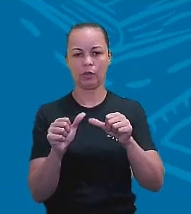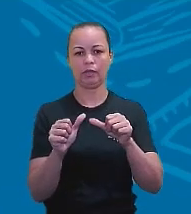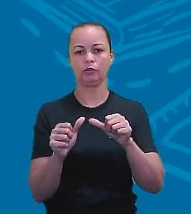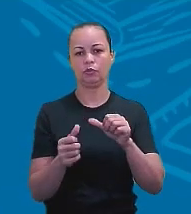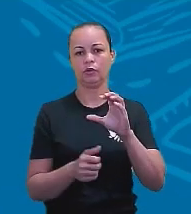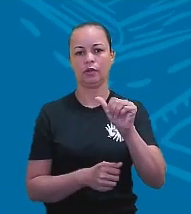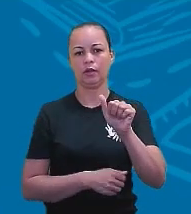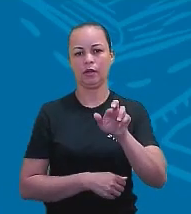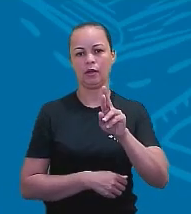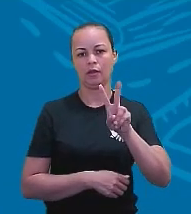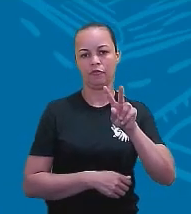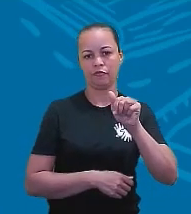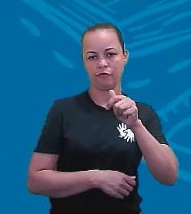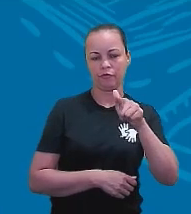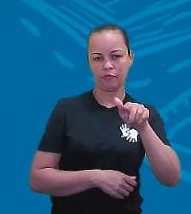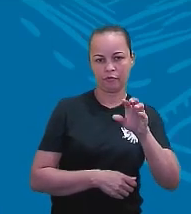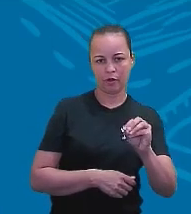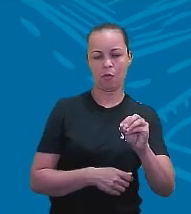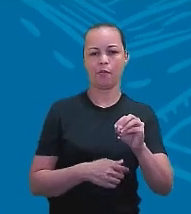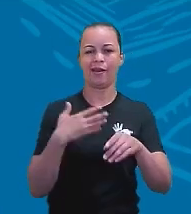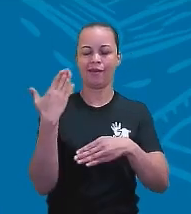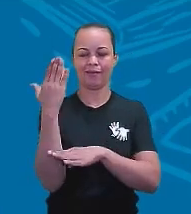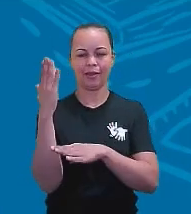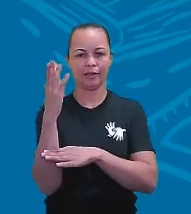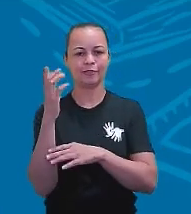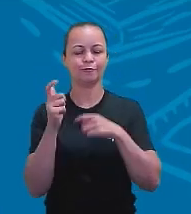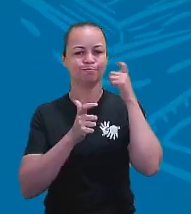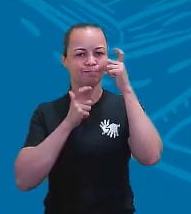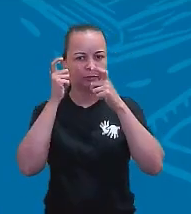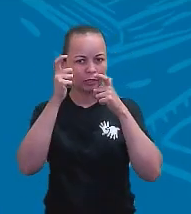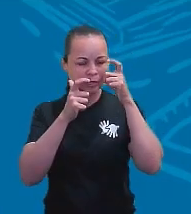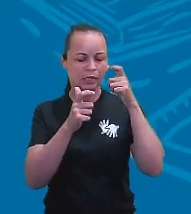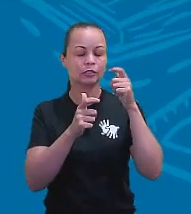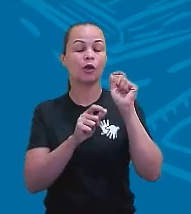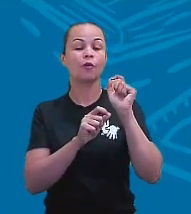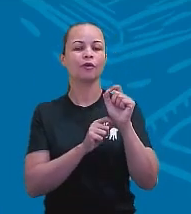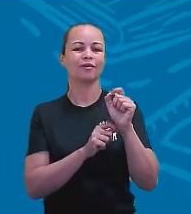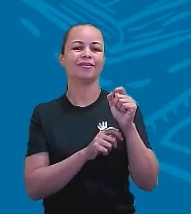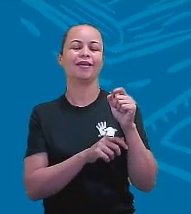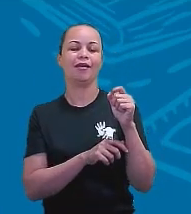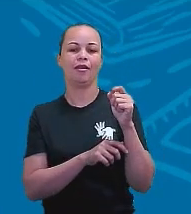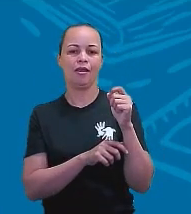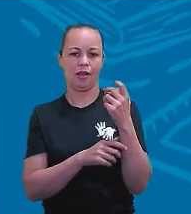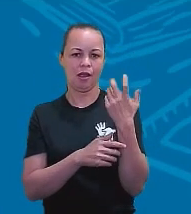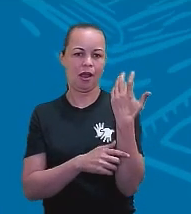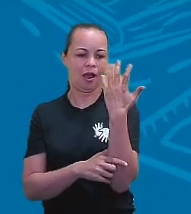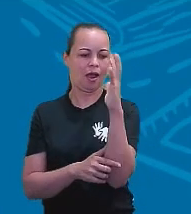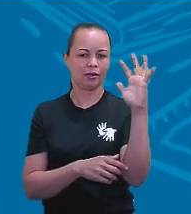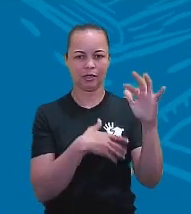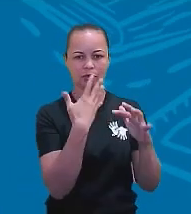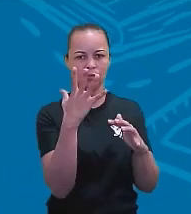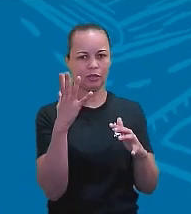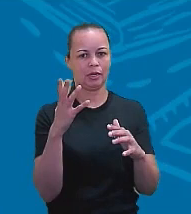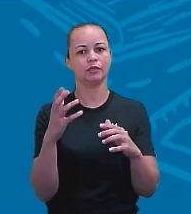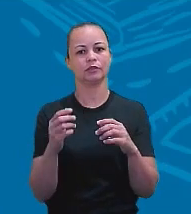pela lenha, então houve também essa preocupação com prejuízo à natureza. Isso é super importante, não